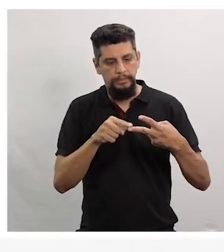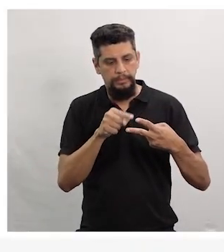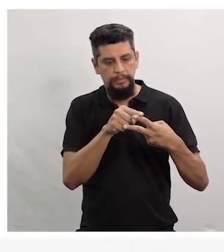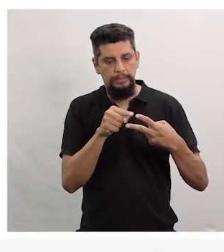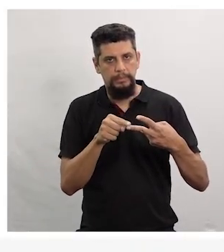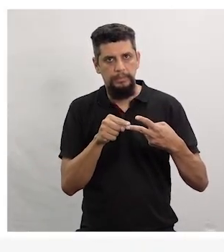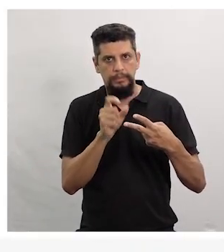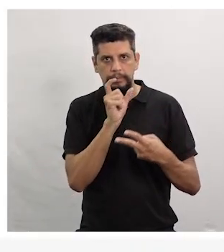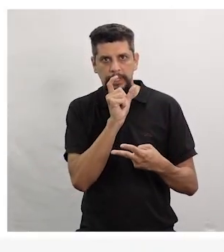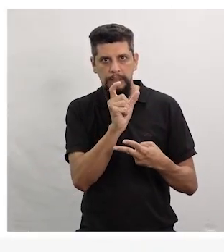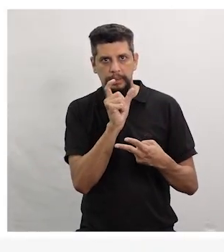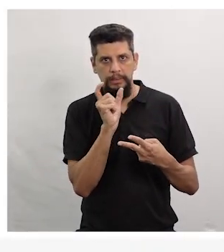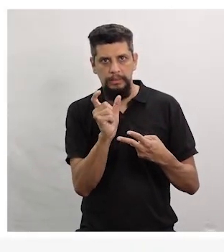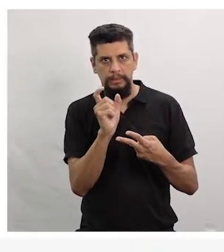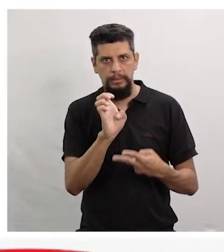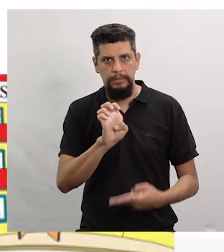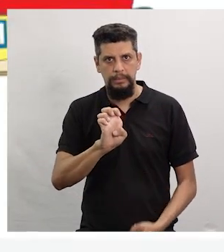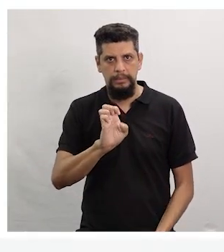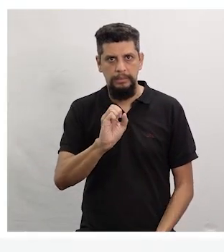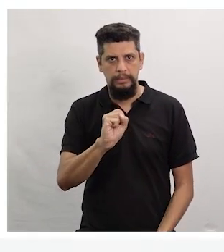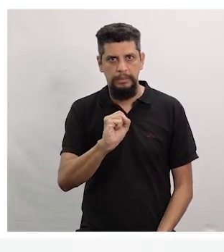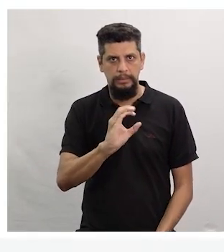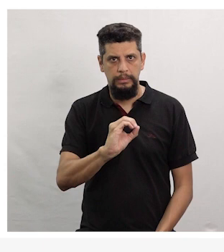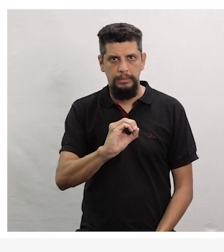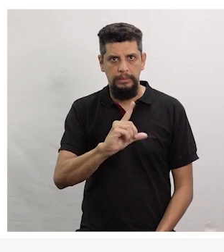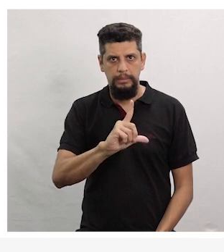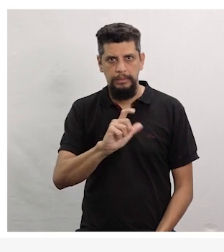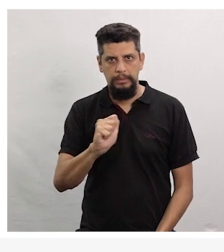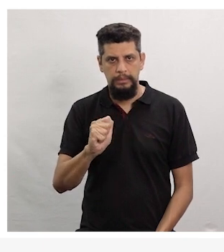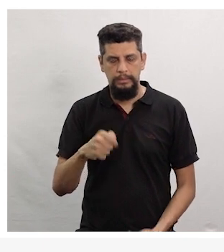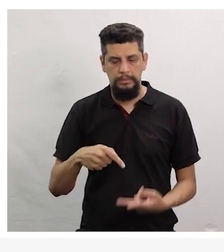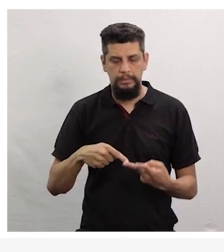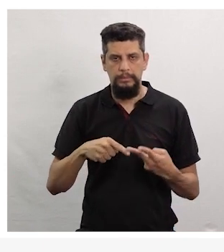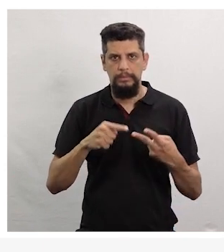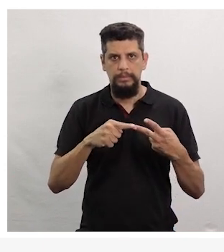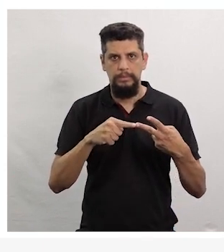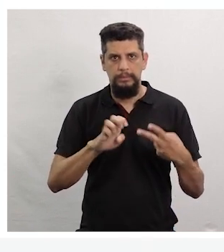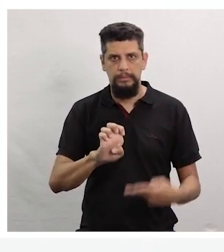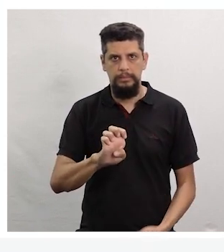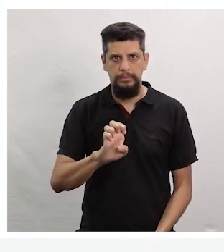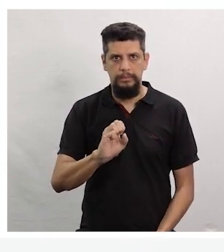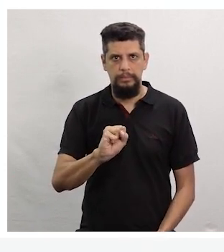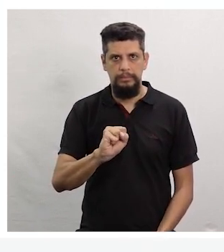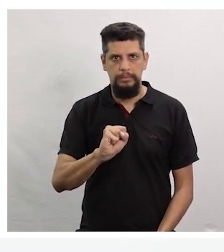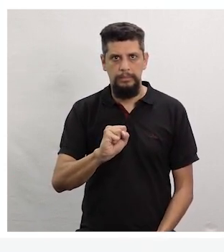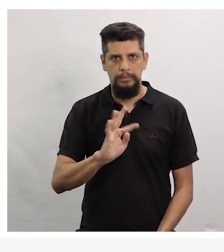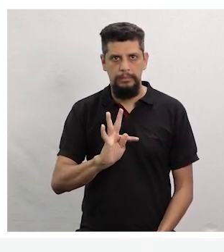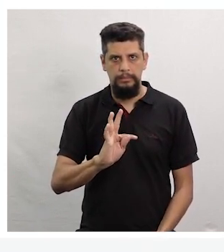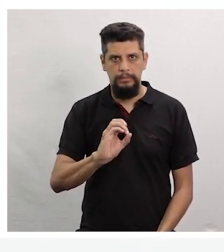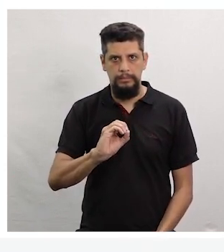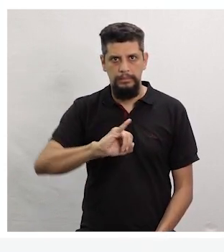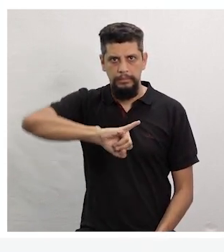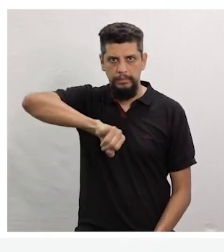duas palavras que começam com escola e